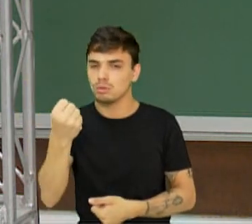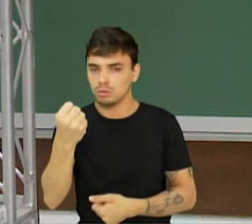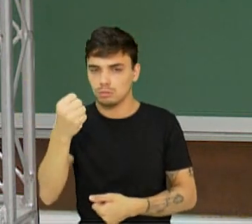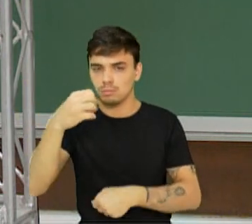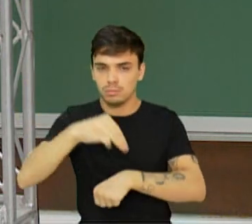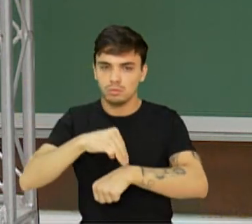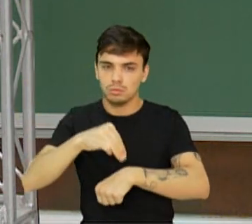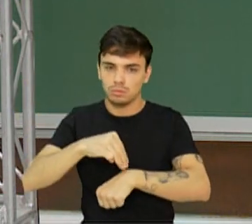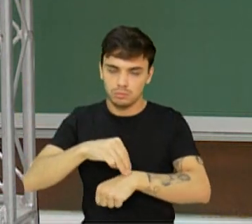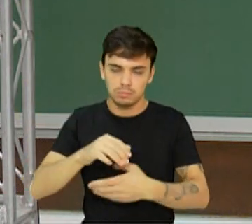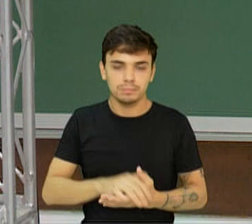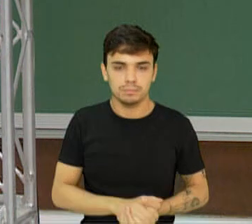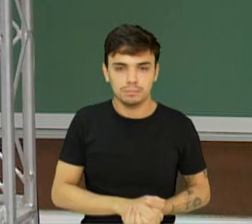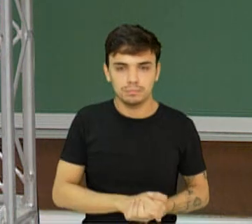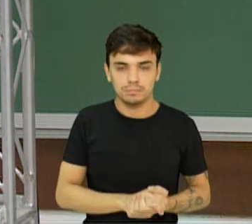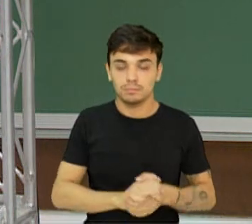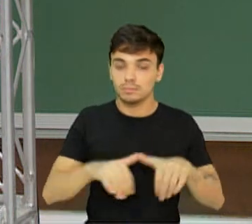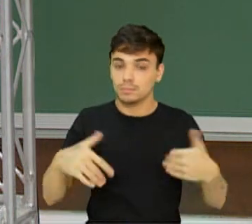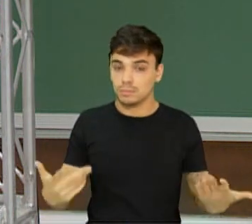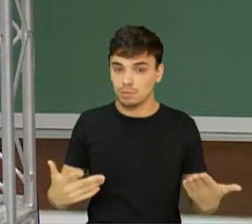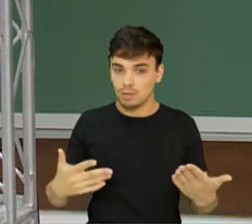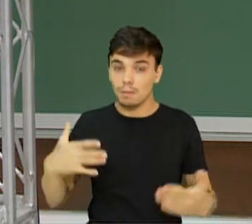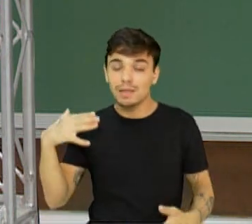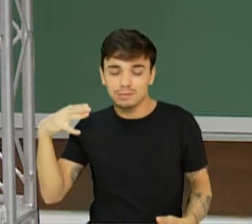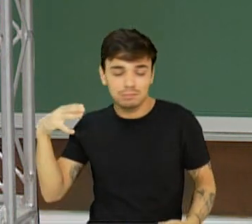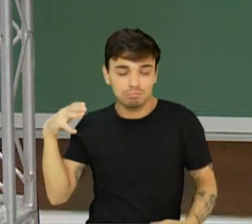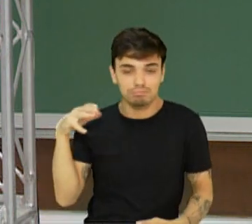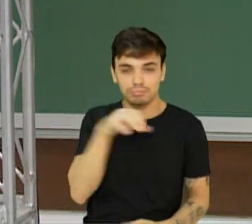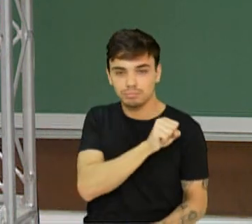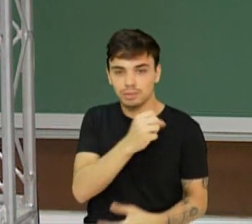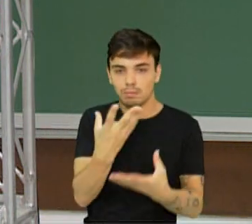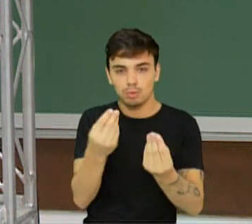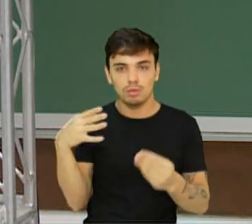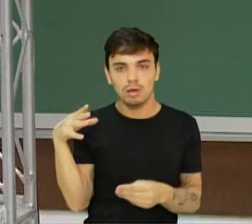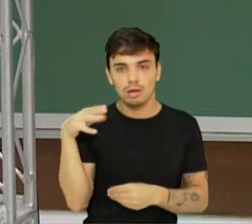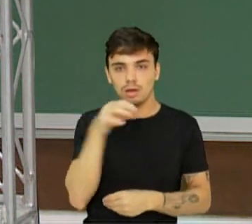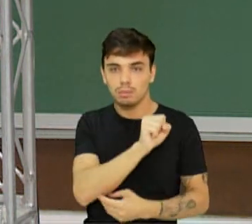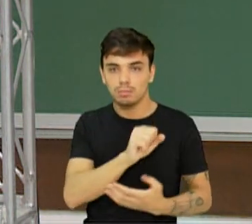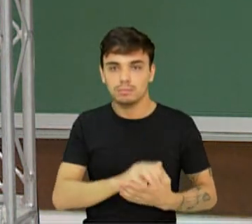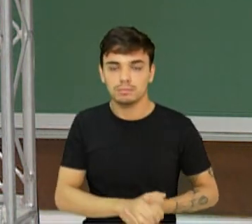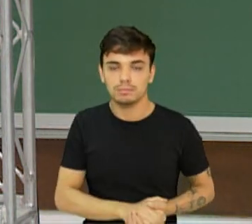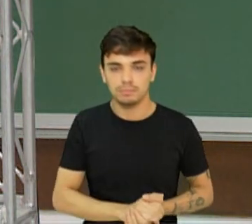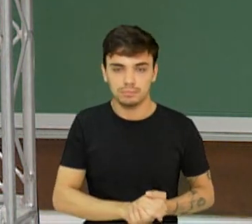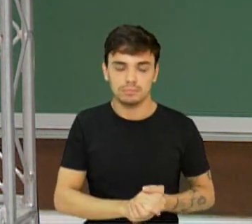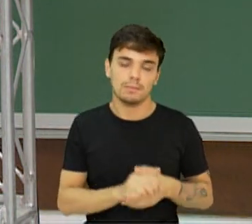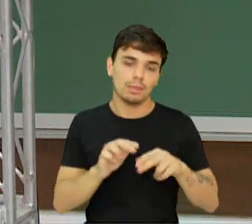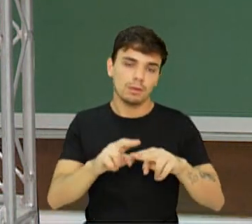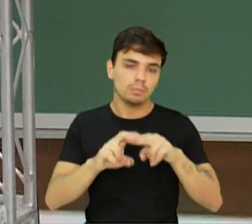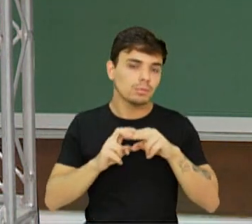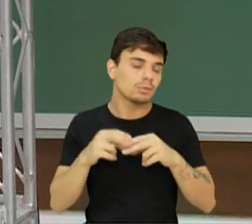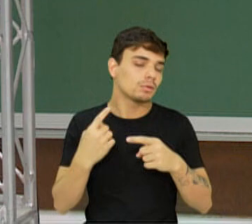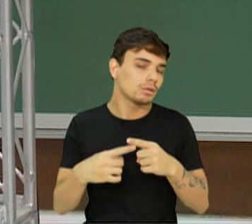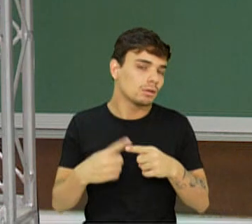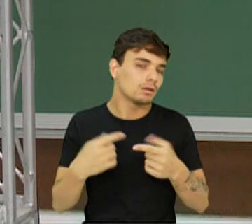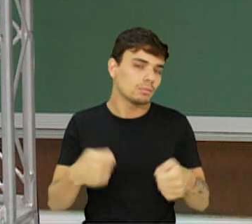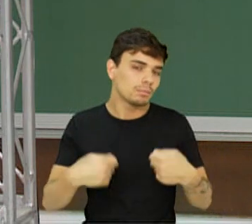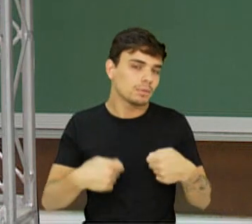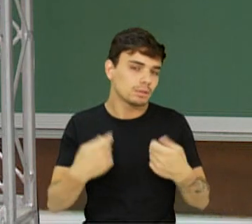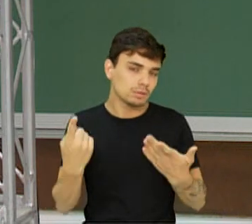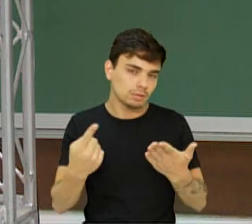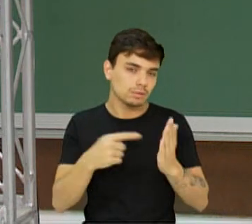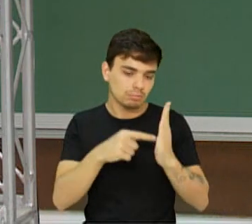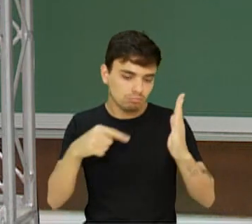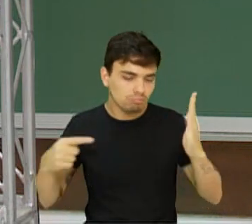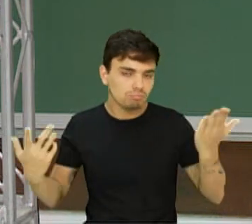quase instantânea. Então, quer dizer, é mais rápido que a luz, né? Então, por que precisamos dominar as ondas gravitacionais?